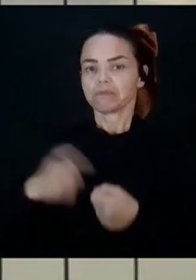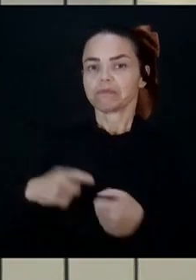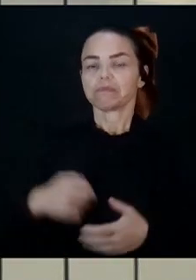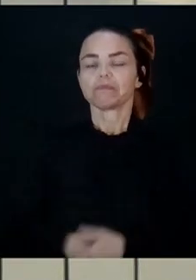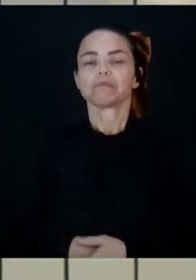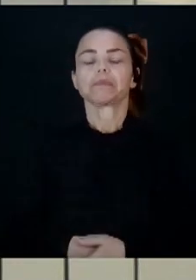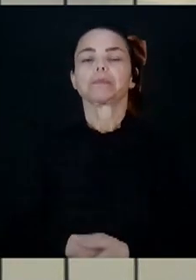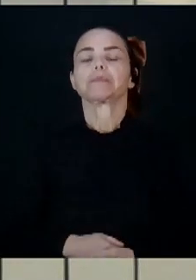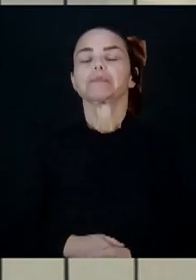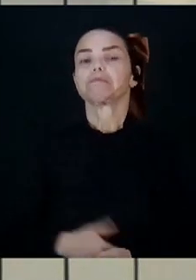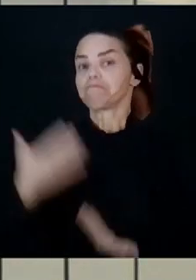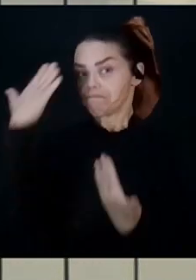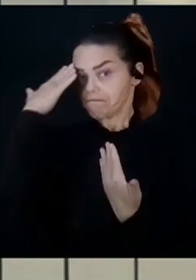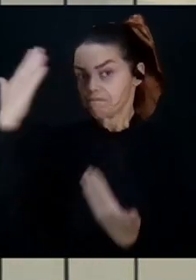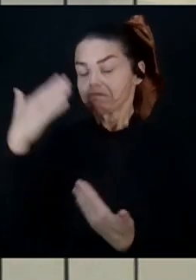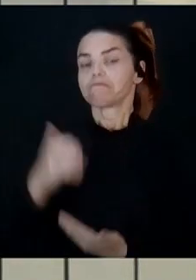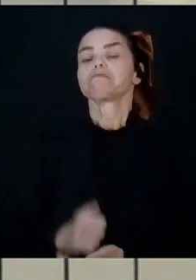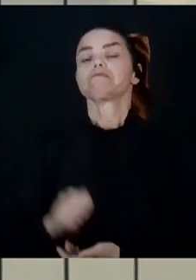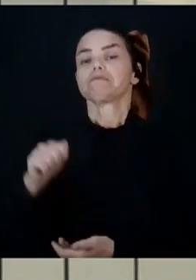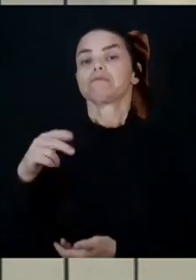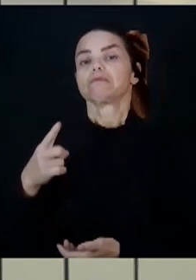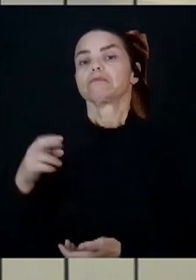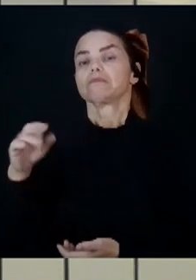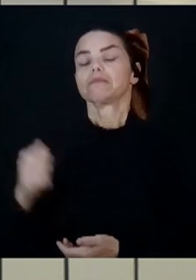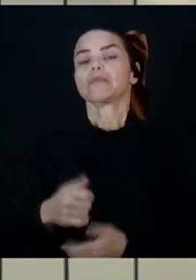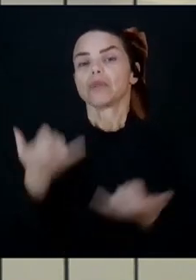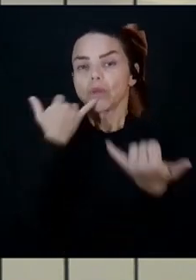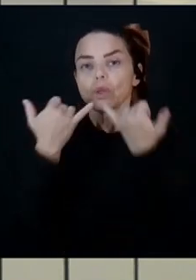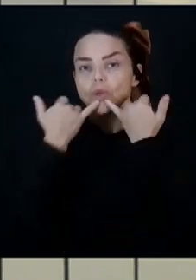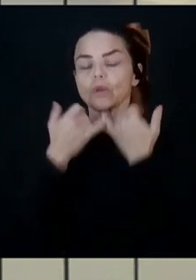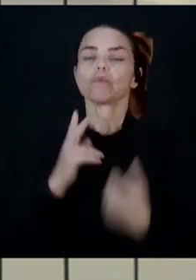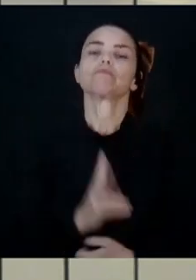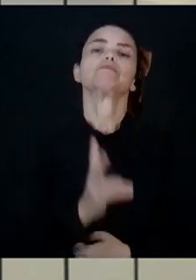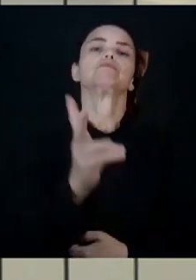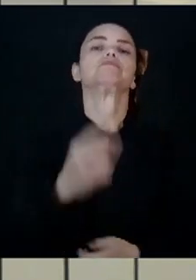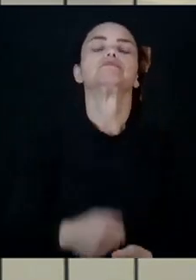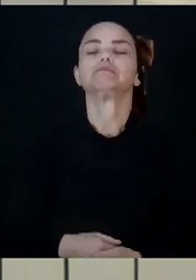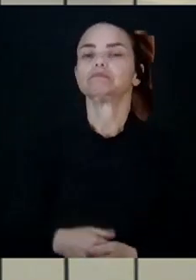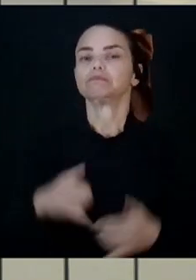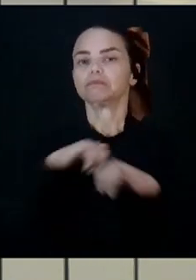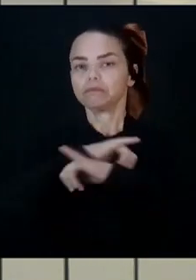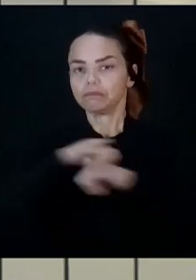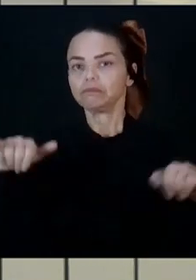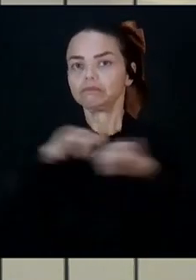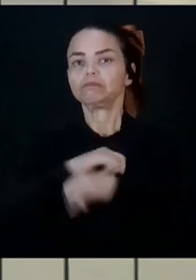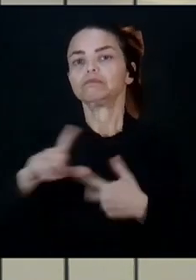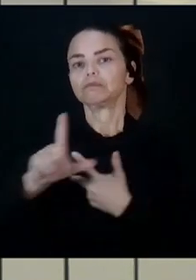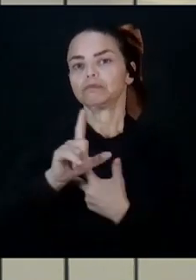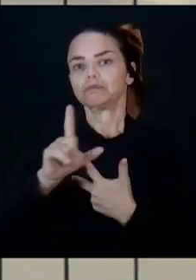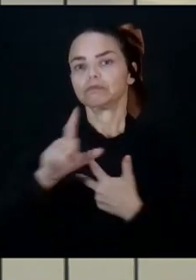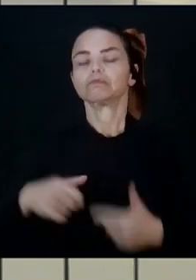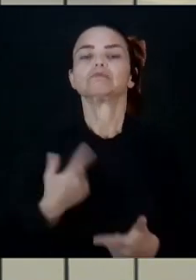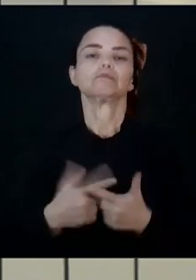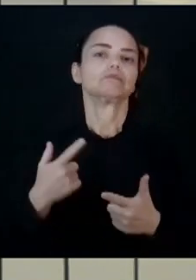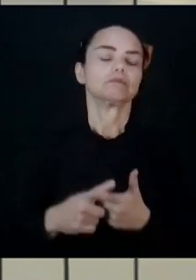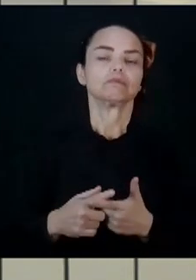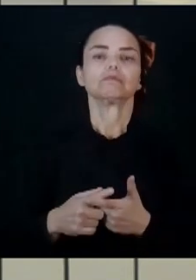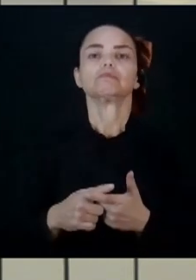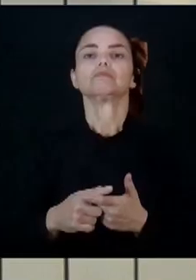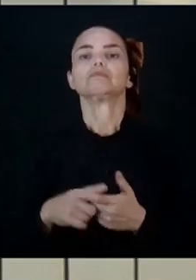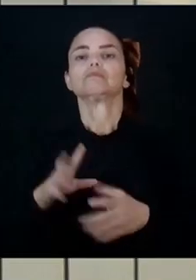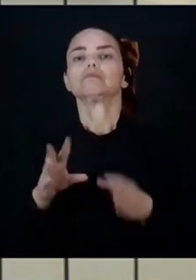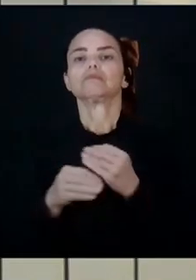Muito obrigado, André Aranha, pelas informações. A gente segue aqui com as notícias do Legislativo, porque o fechamento de